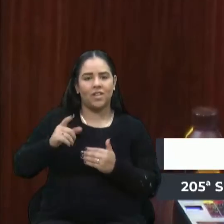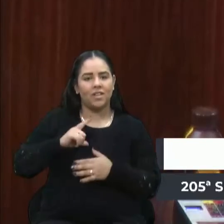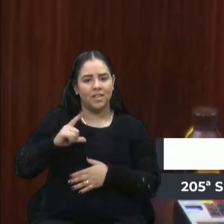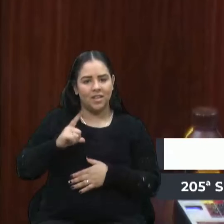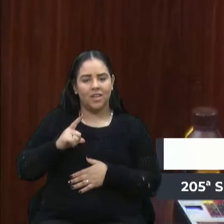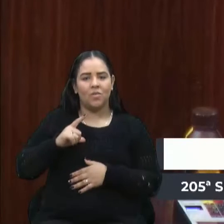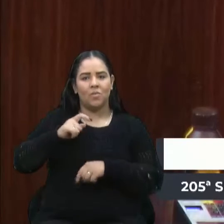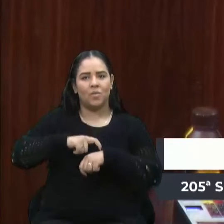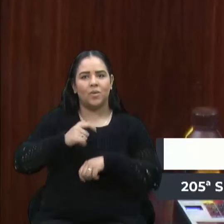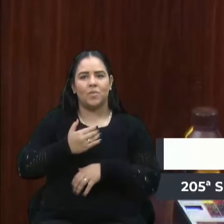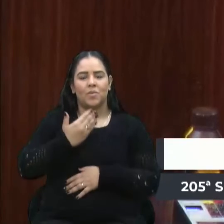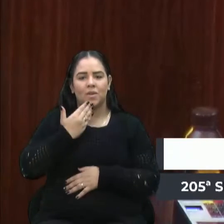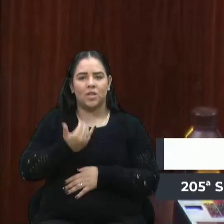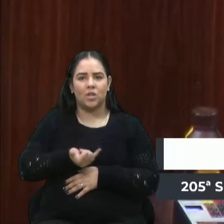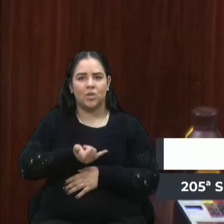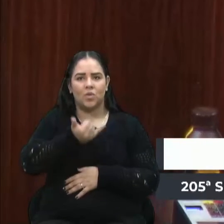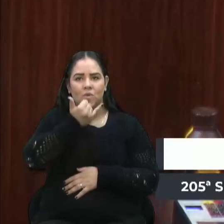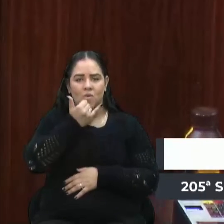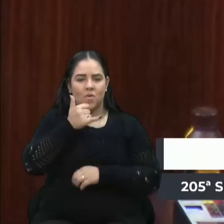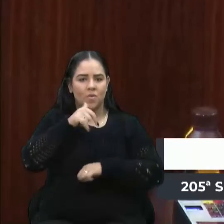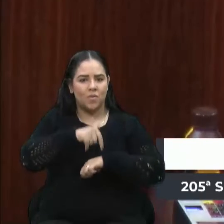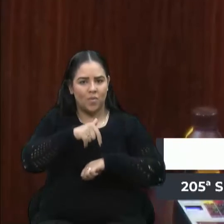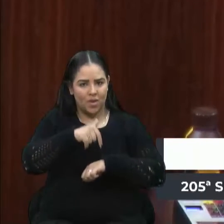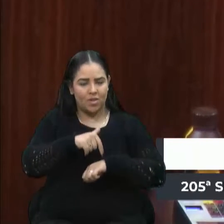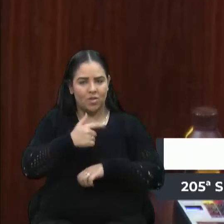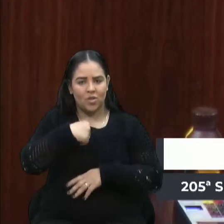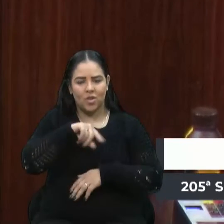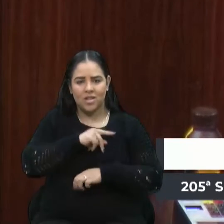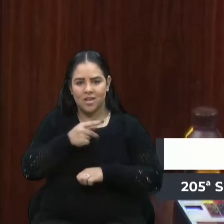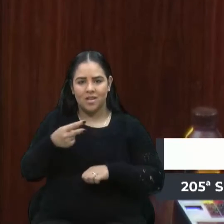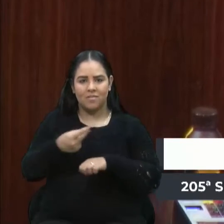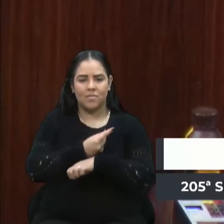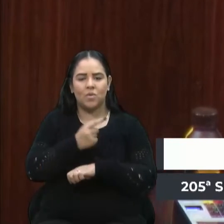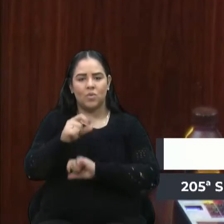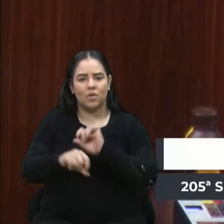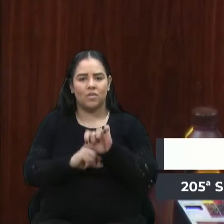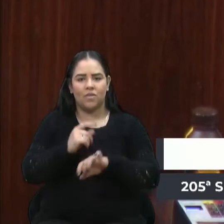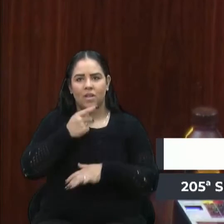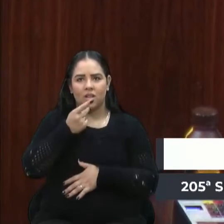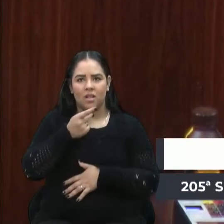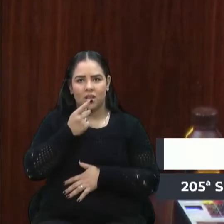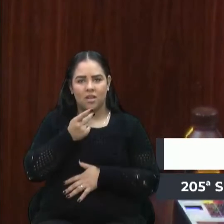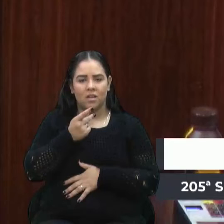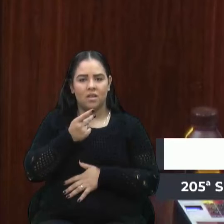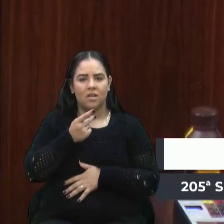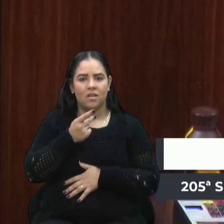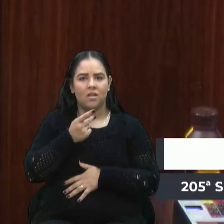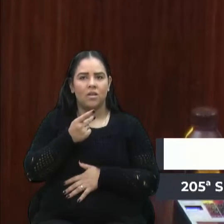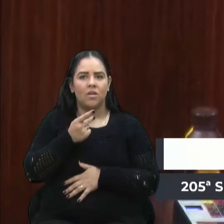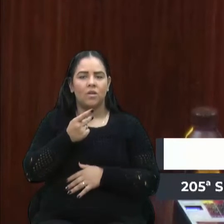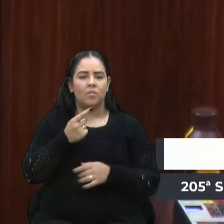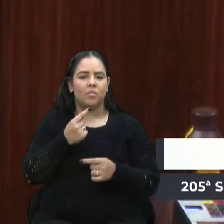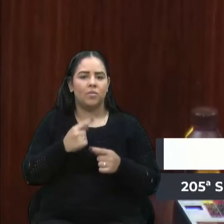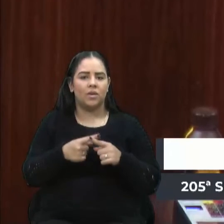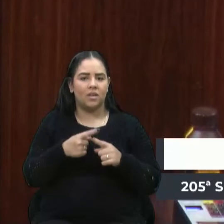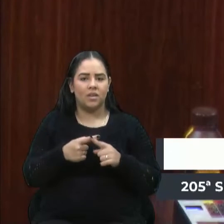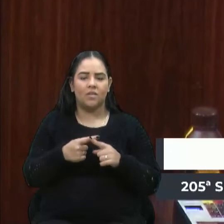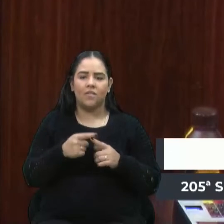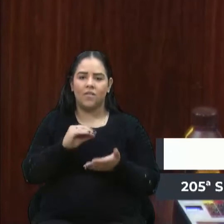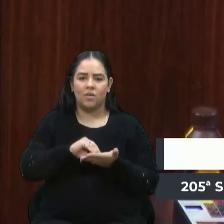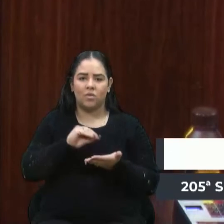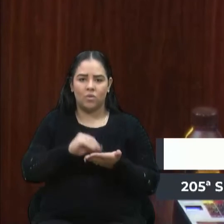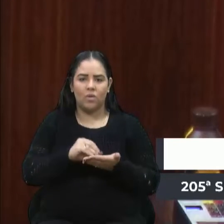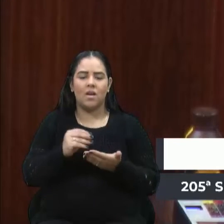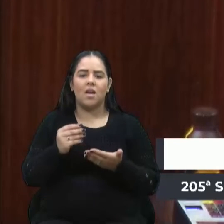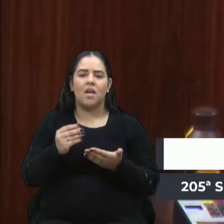de pedir desculpa em momentos que nos equivocamos nas palavras. Acredito ter sido desrespeitoso da